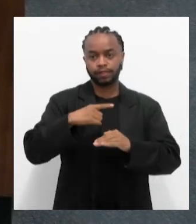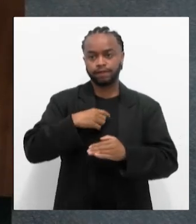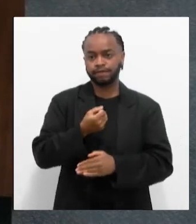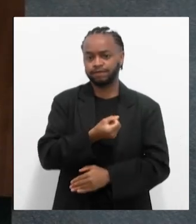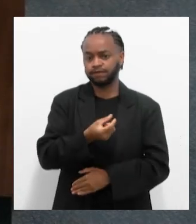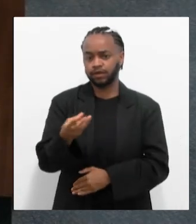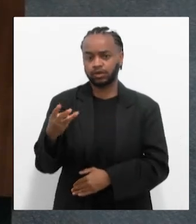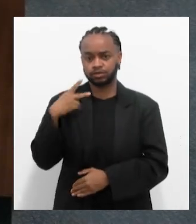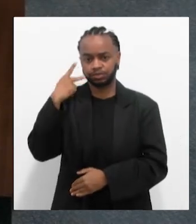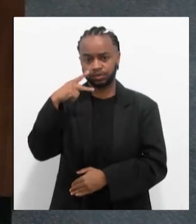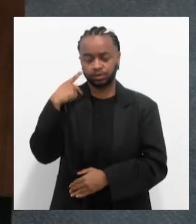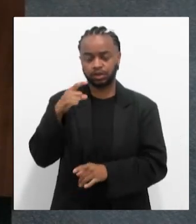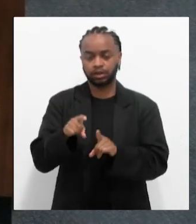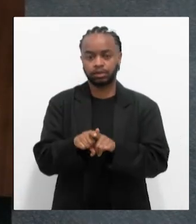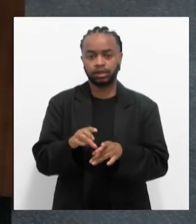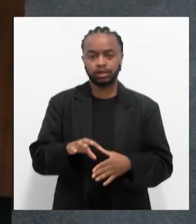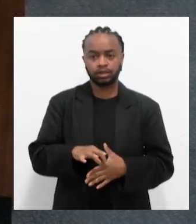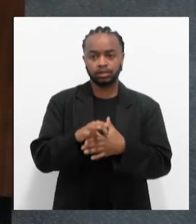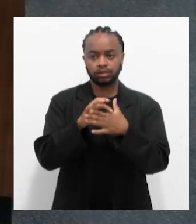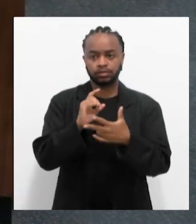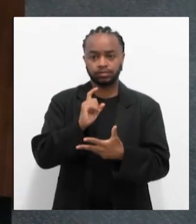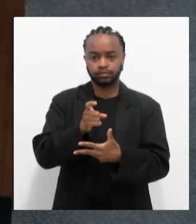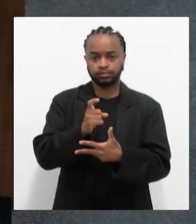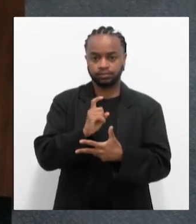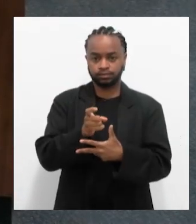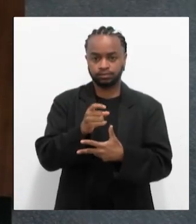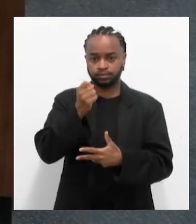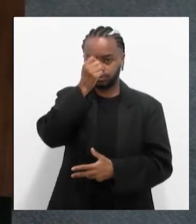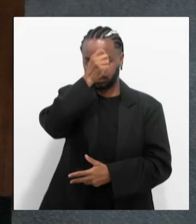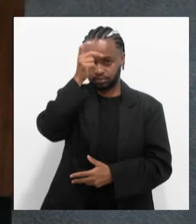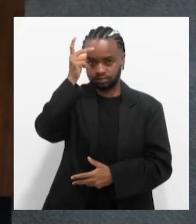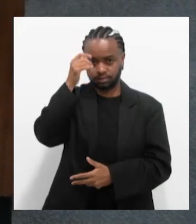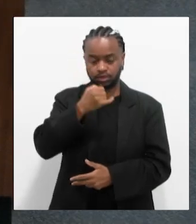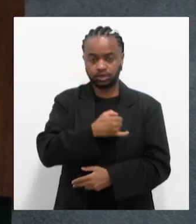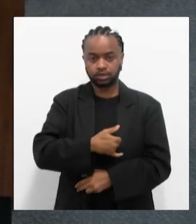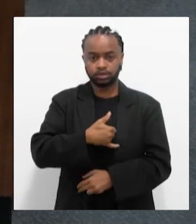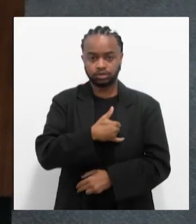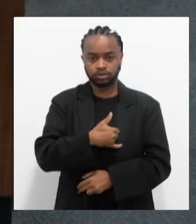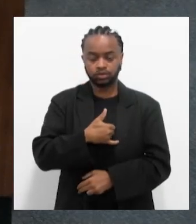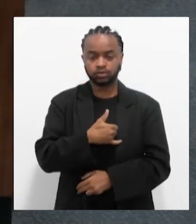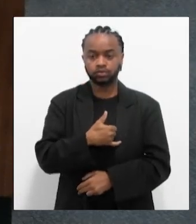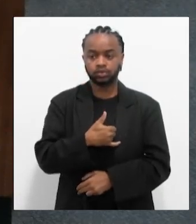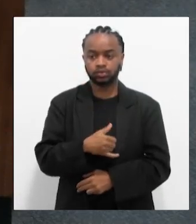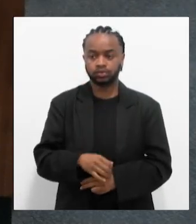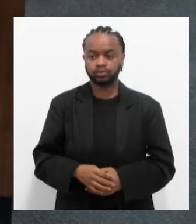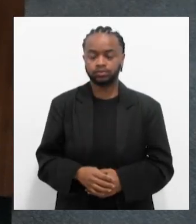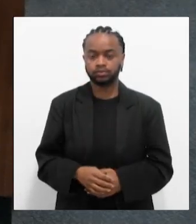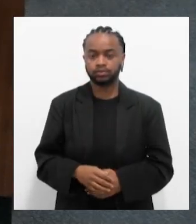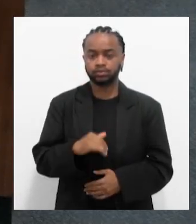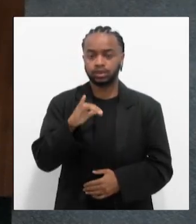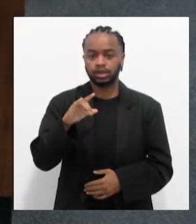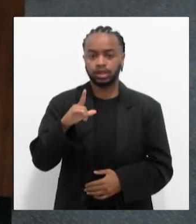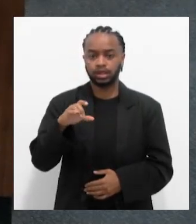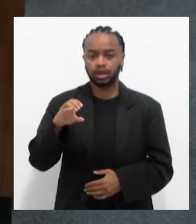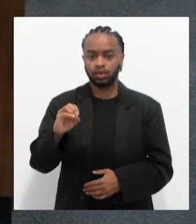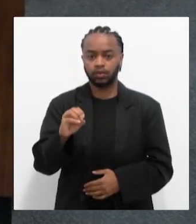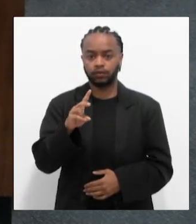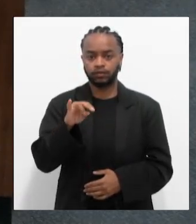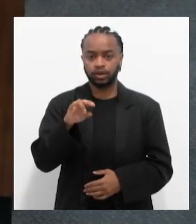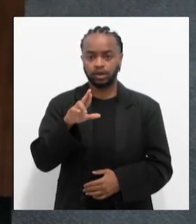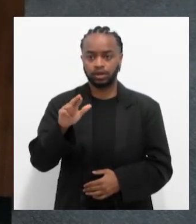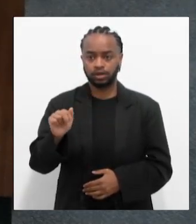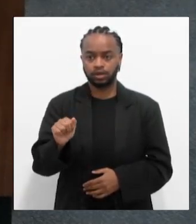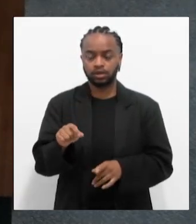políticos, inclusive o chefe do executivo, prefeito de São João de Meriti, Léo Vieira e outros